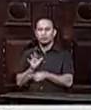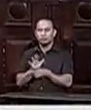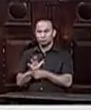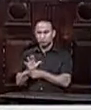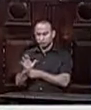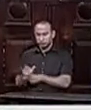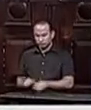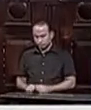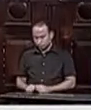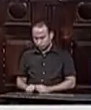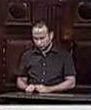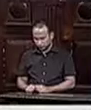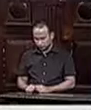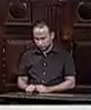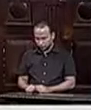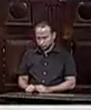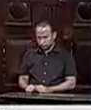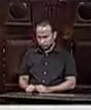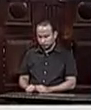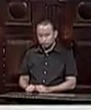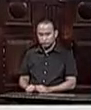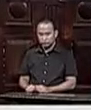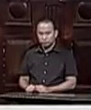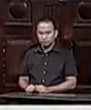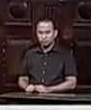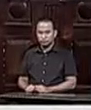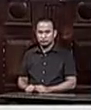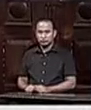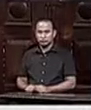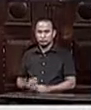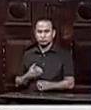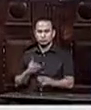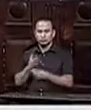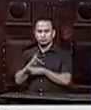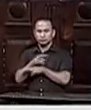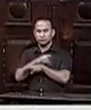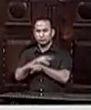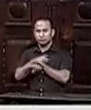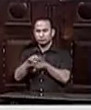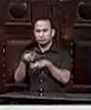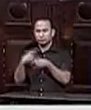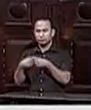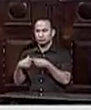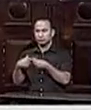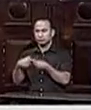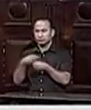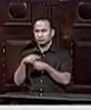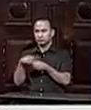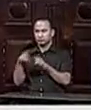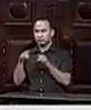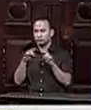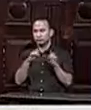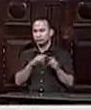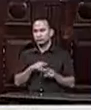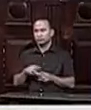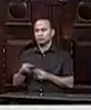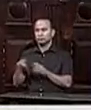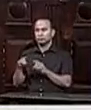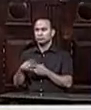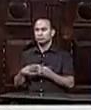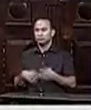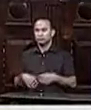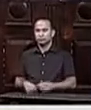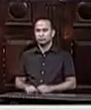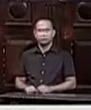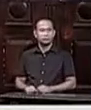população. E, em vários municípios, em especial em Teresópolis, houve